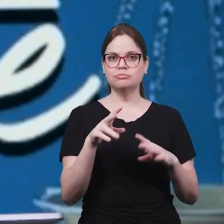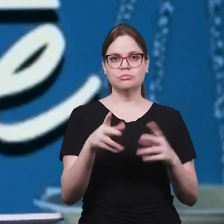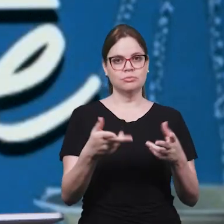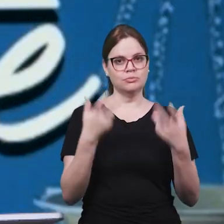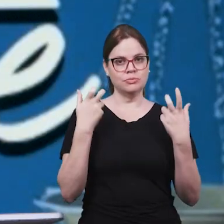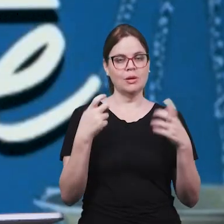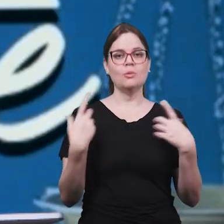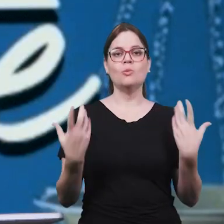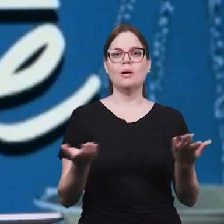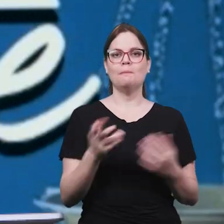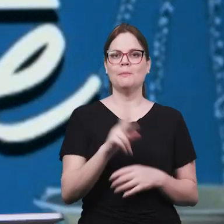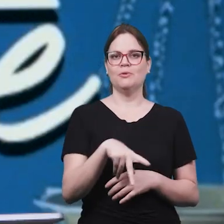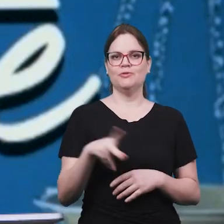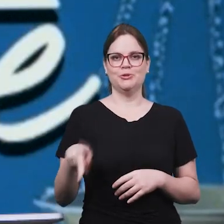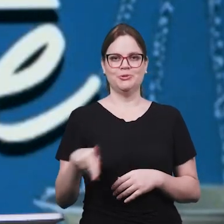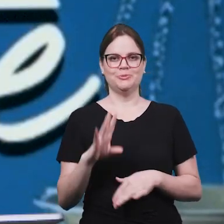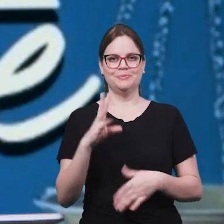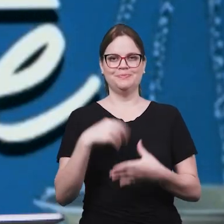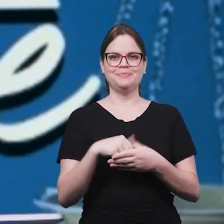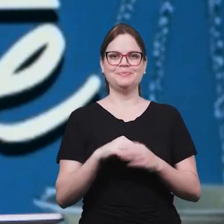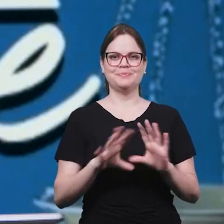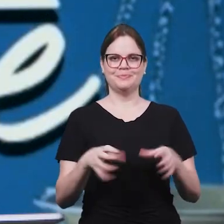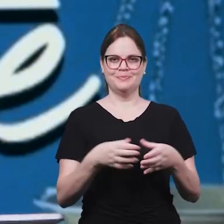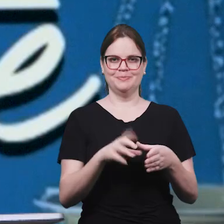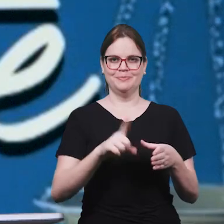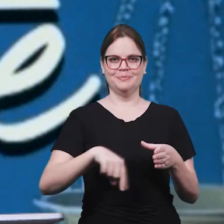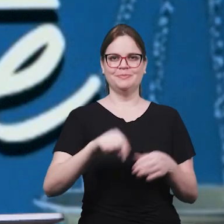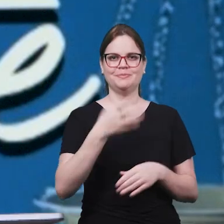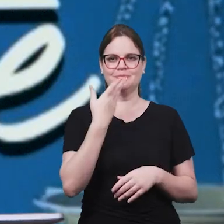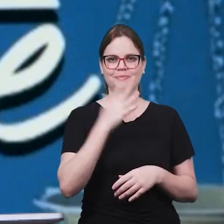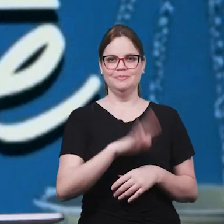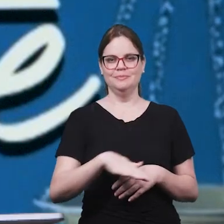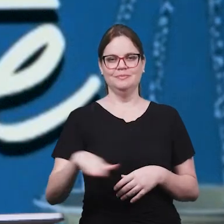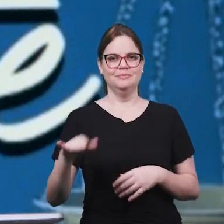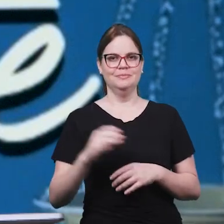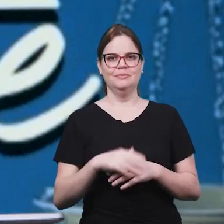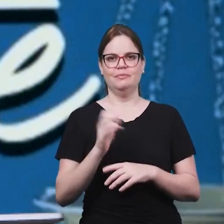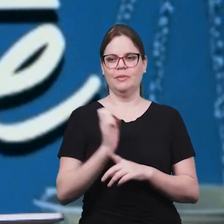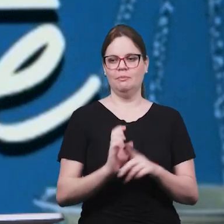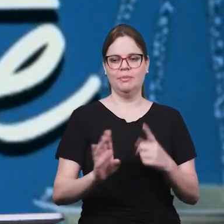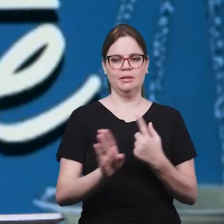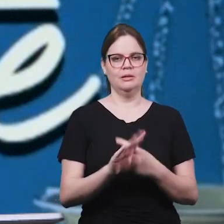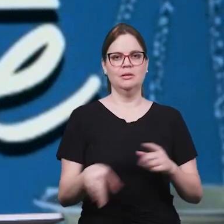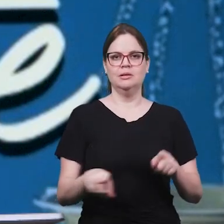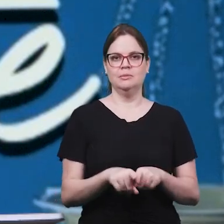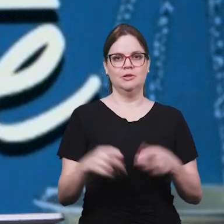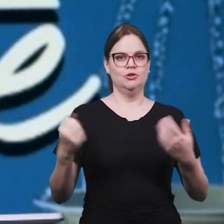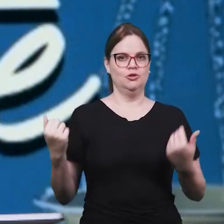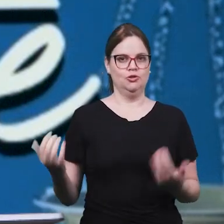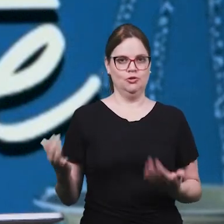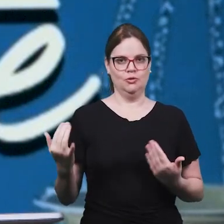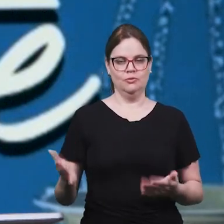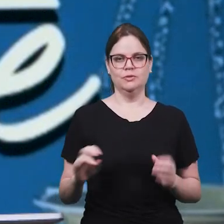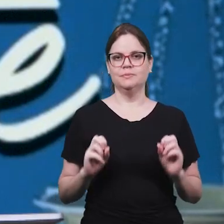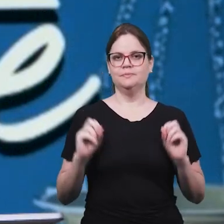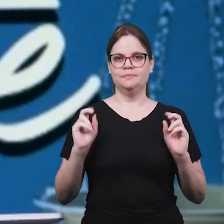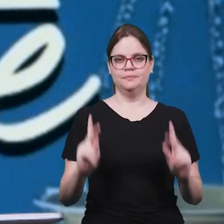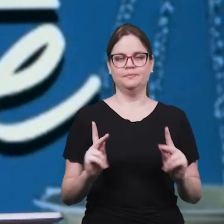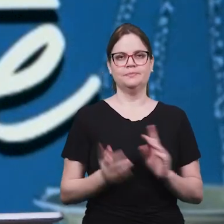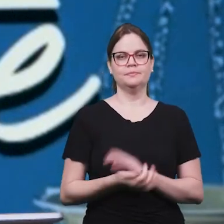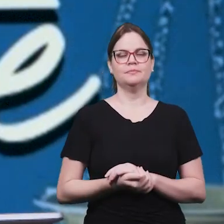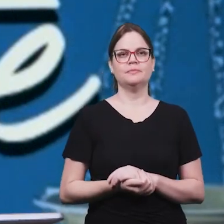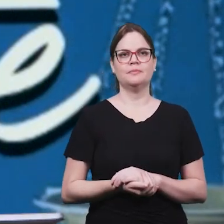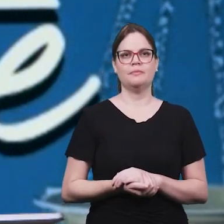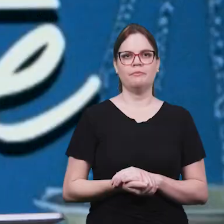de classe das igrejas, classe de escola dominical, professoras de classe de jovens nas nossas igrejas. E nós hoje estamos